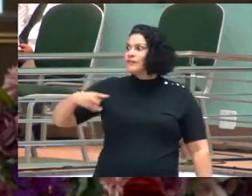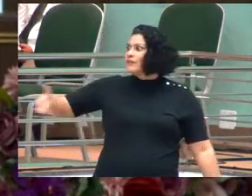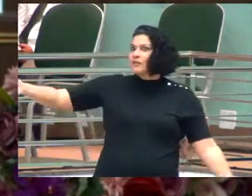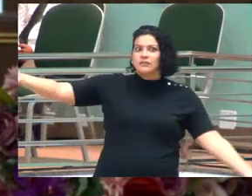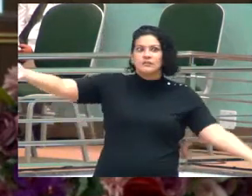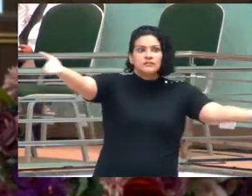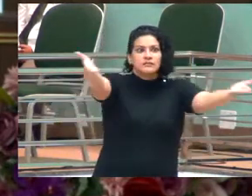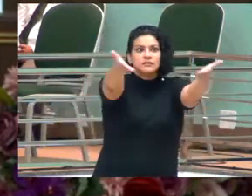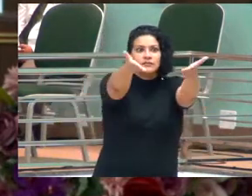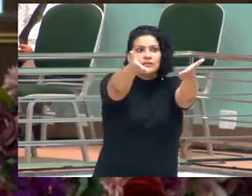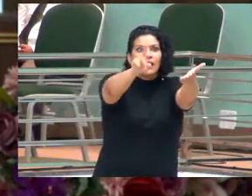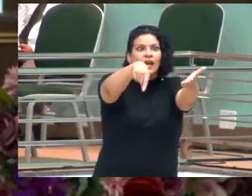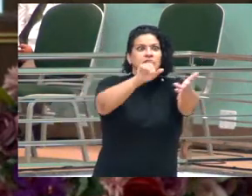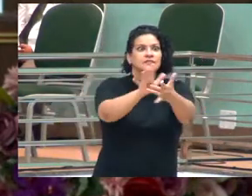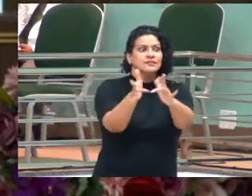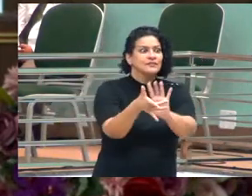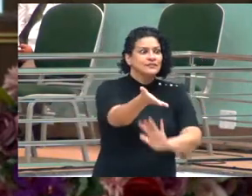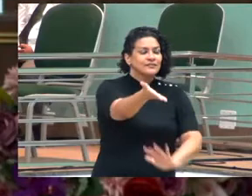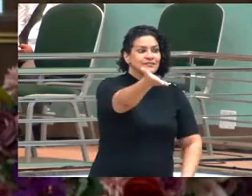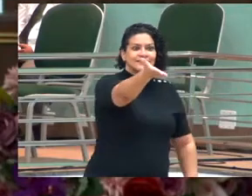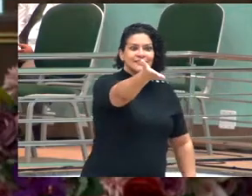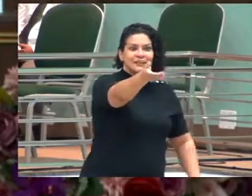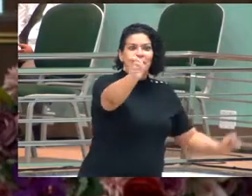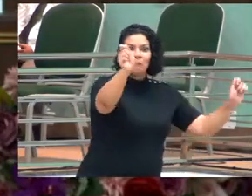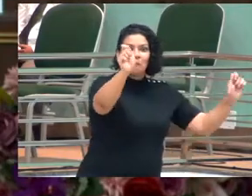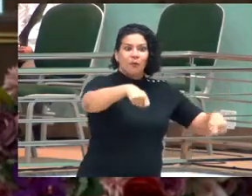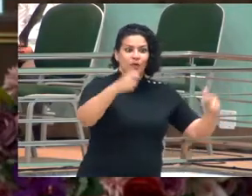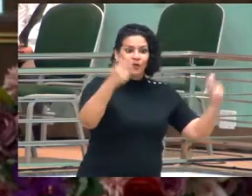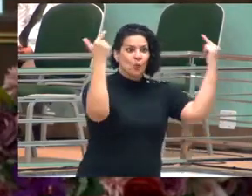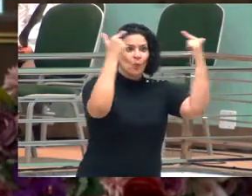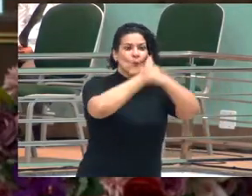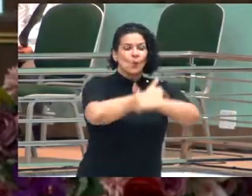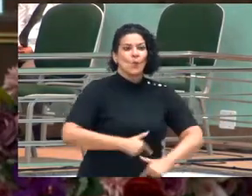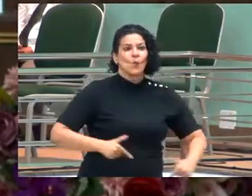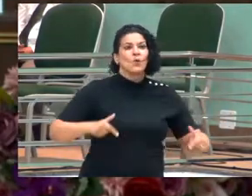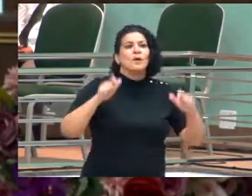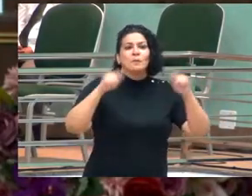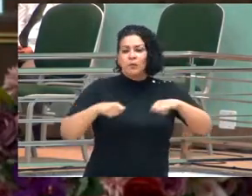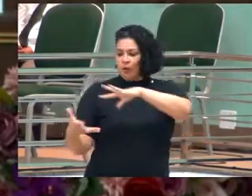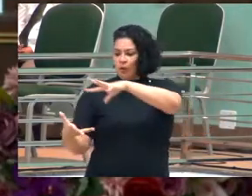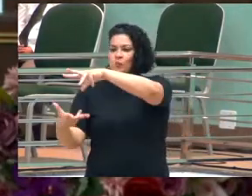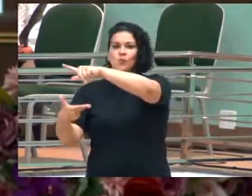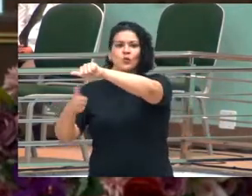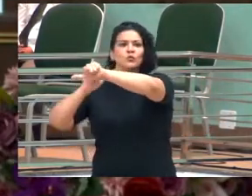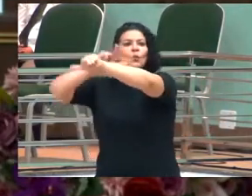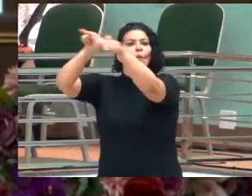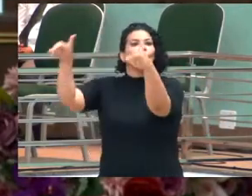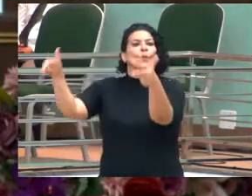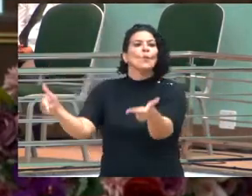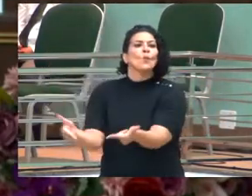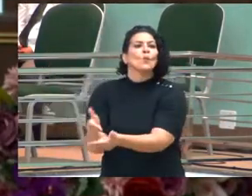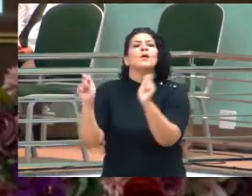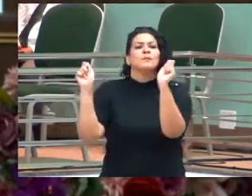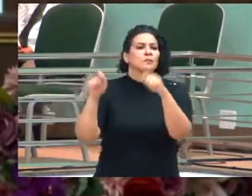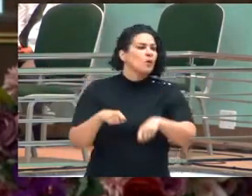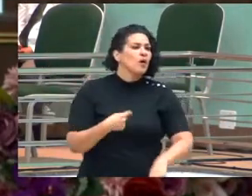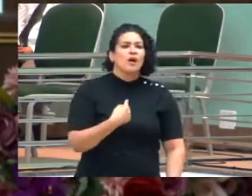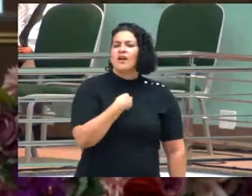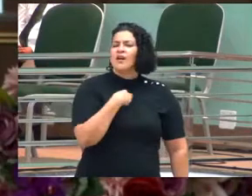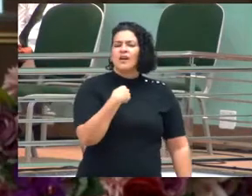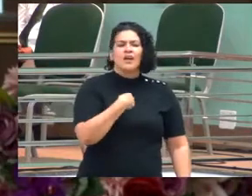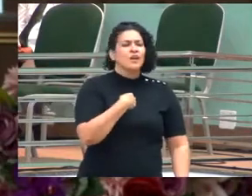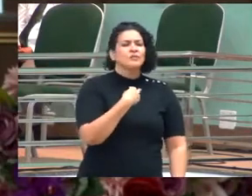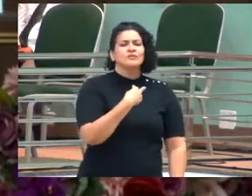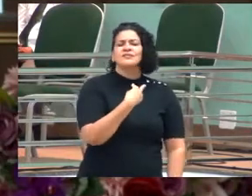E declarei: eu não sou digno de agachar e desamarrar